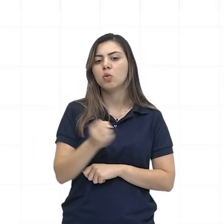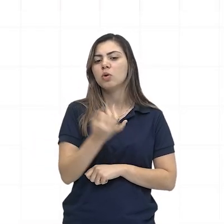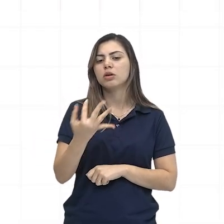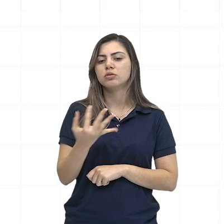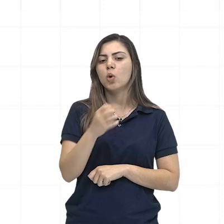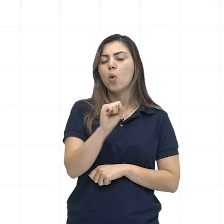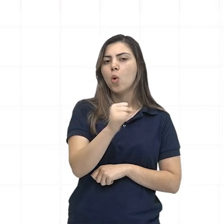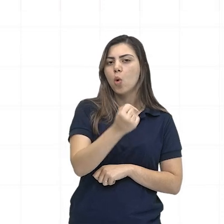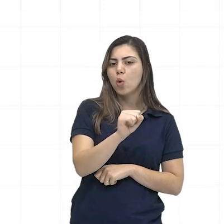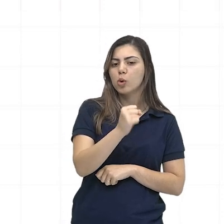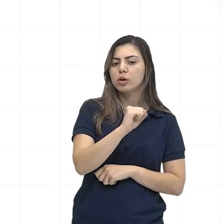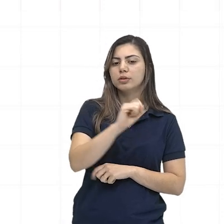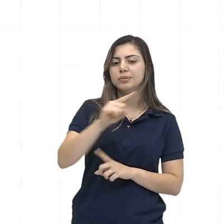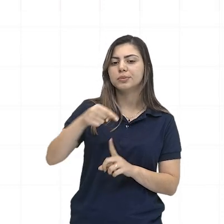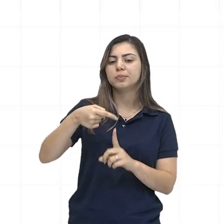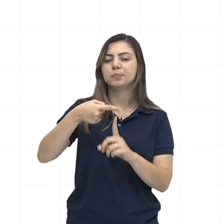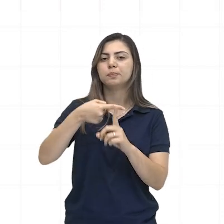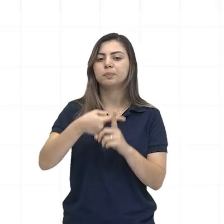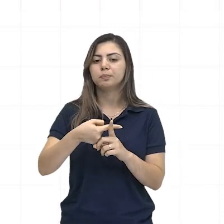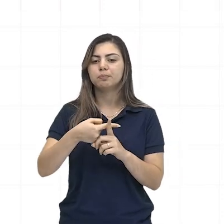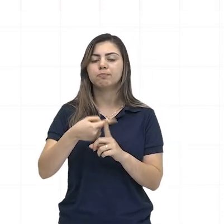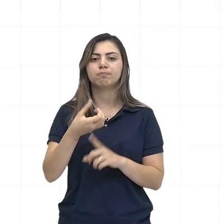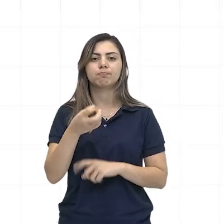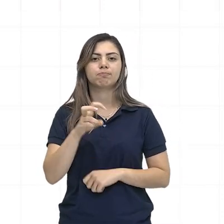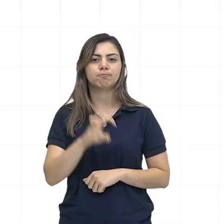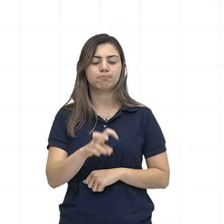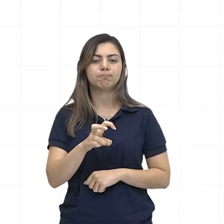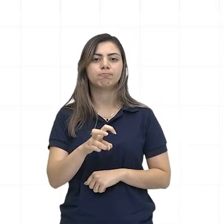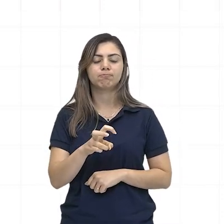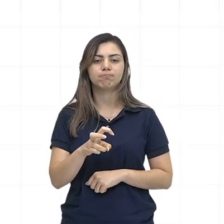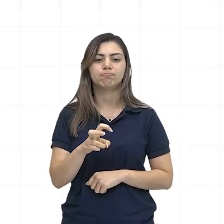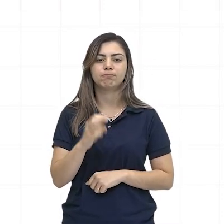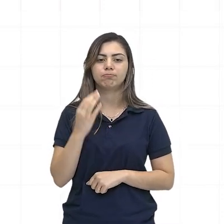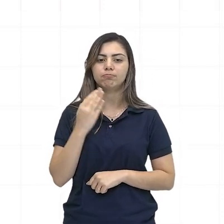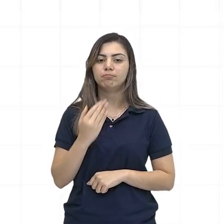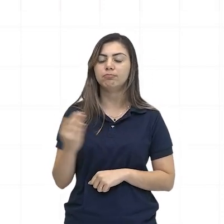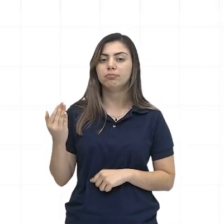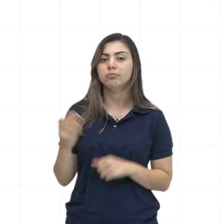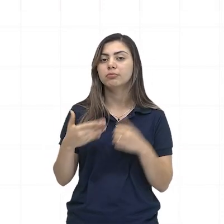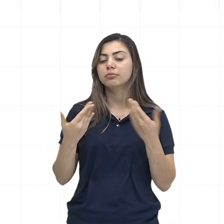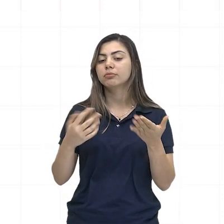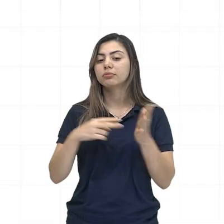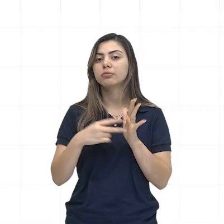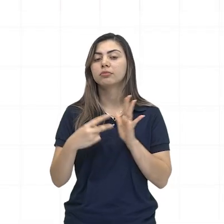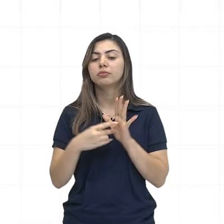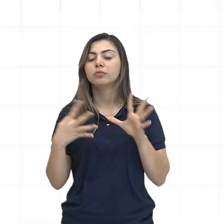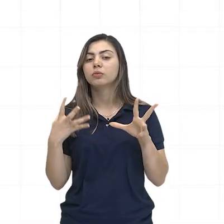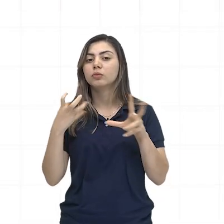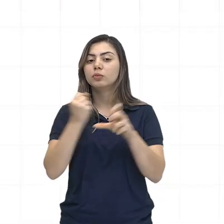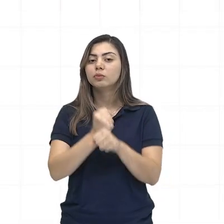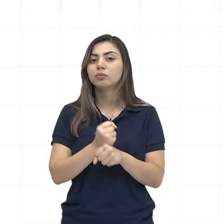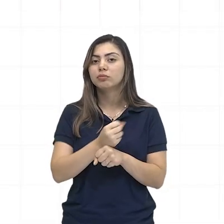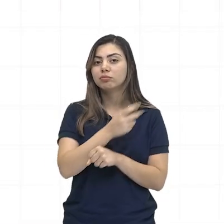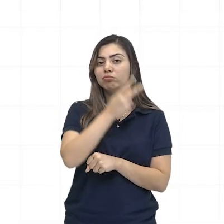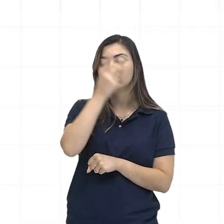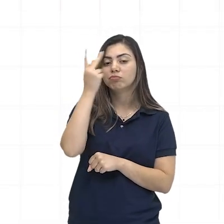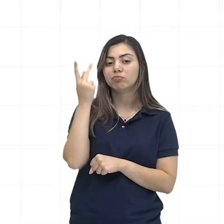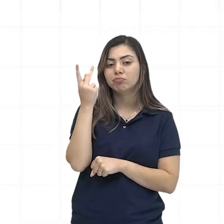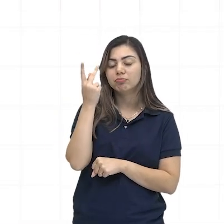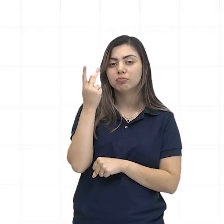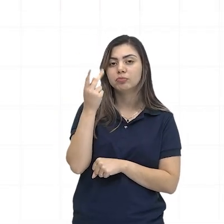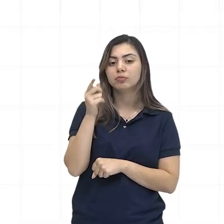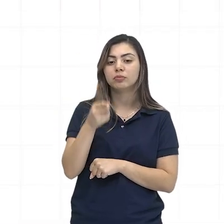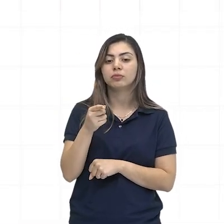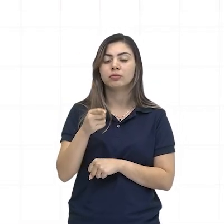Está aqui. E quem pesca com arpão? 5. Ou seja, o total, né, de pescadores que